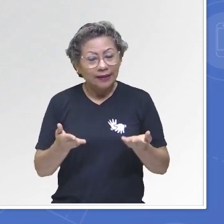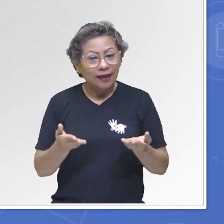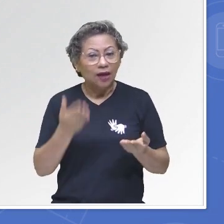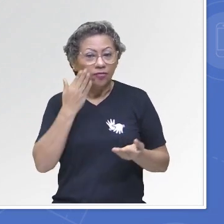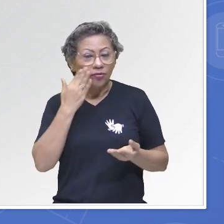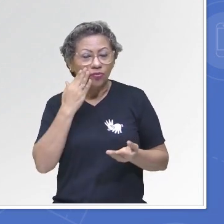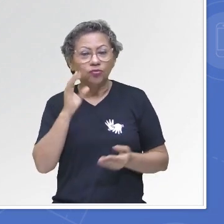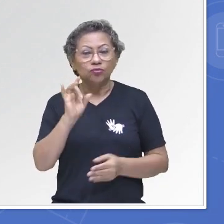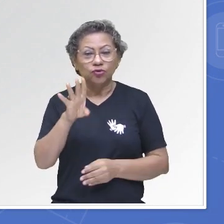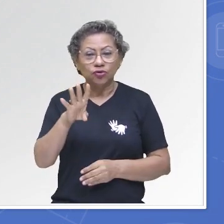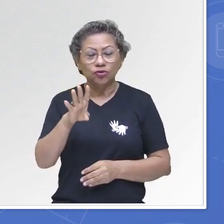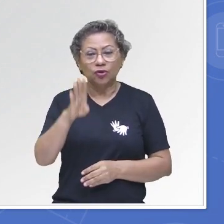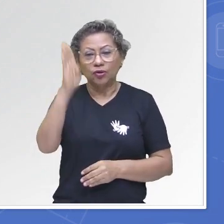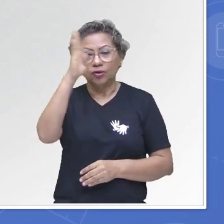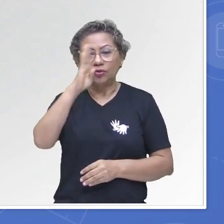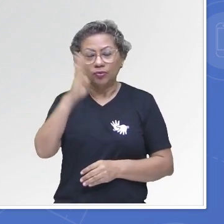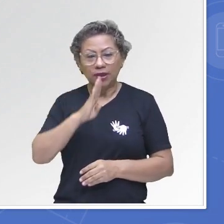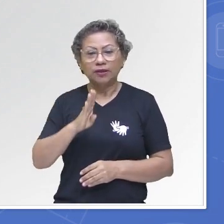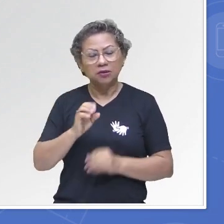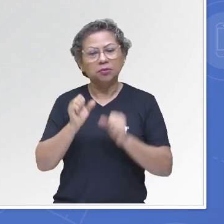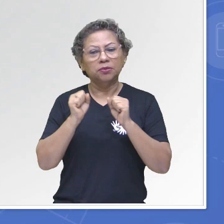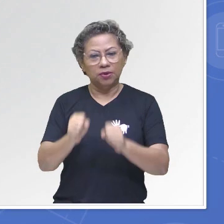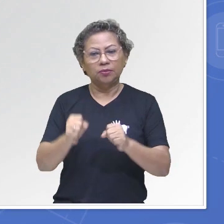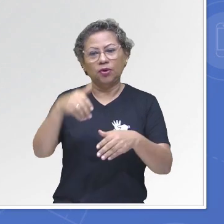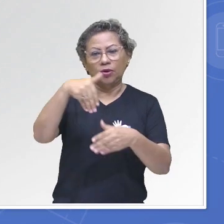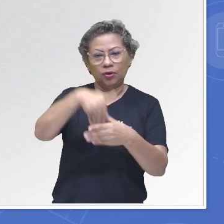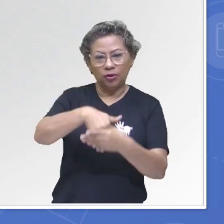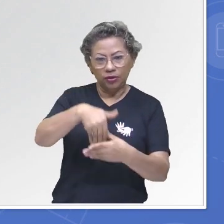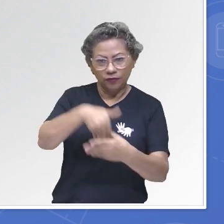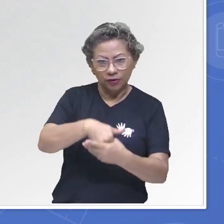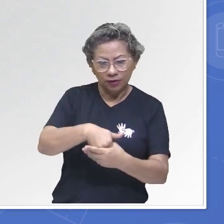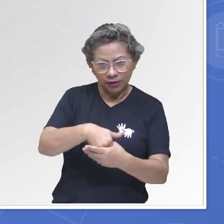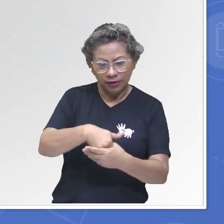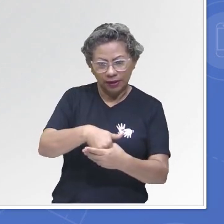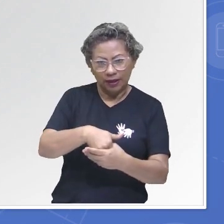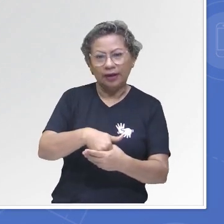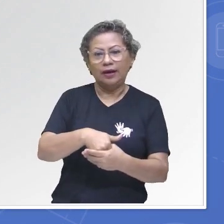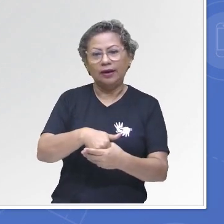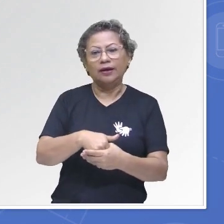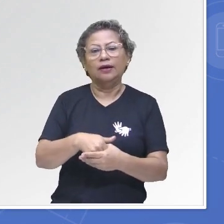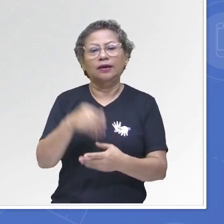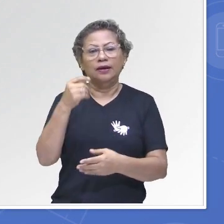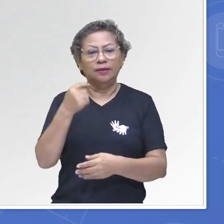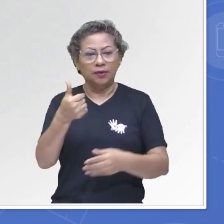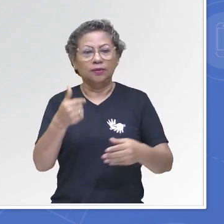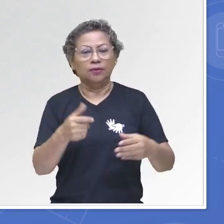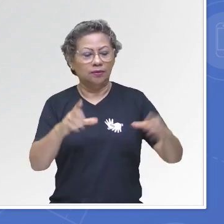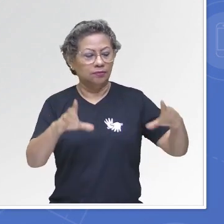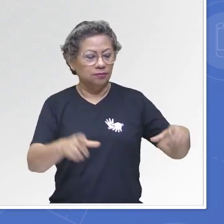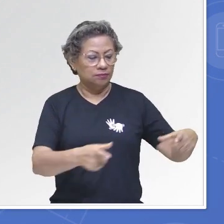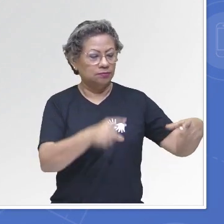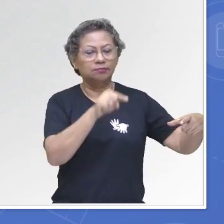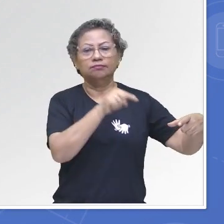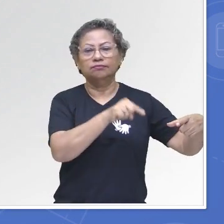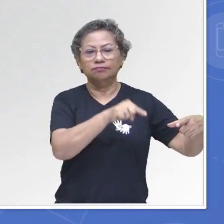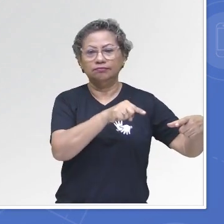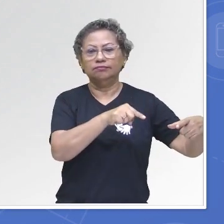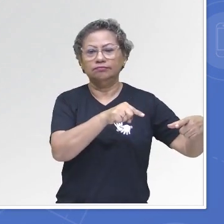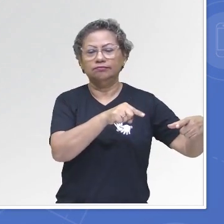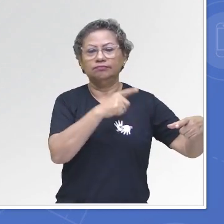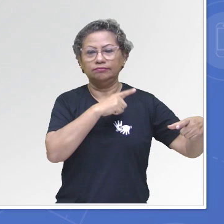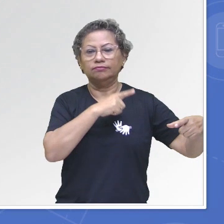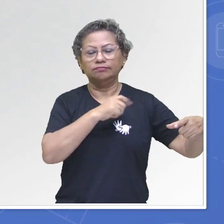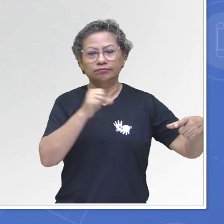que podem votar, né, nós temos aí que nós chamamos de população, que é aqueles que têm aí uma característica em